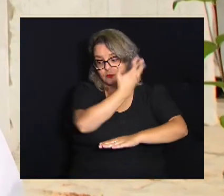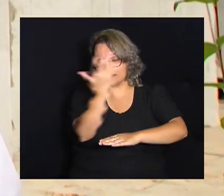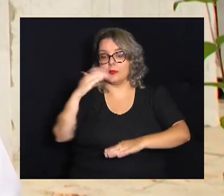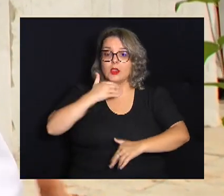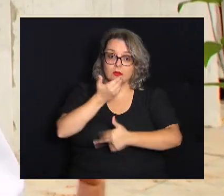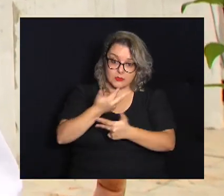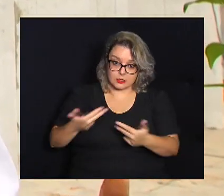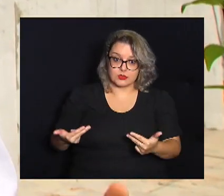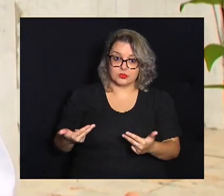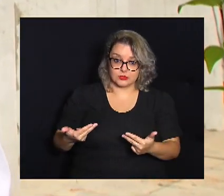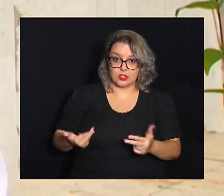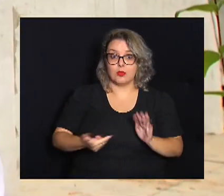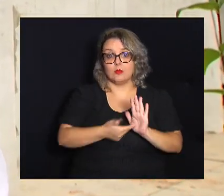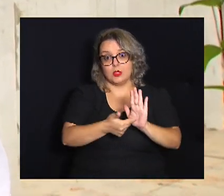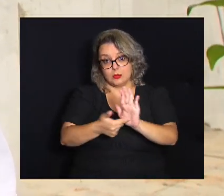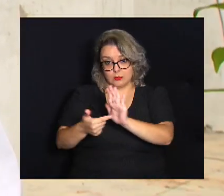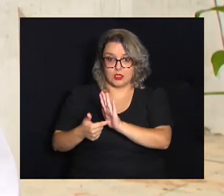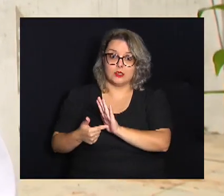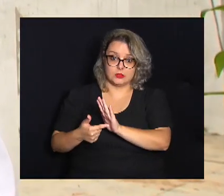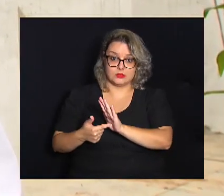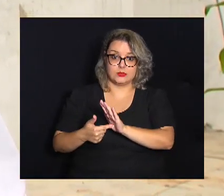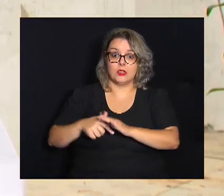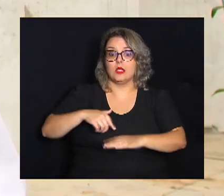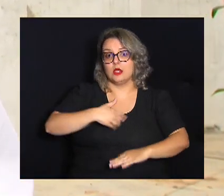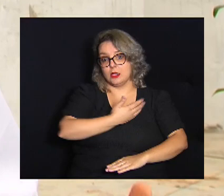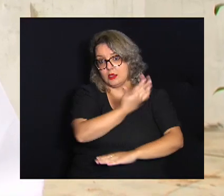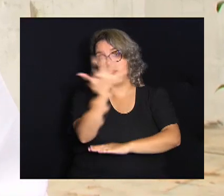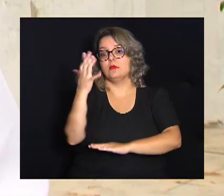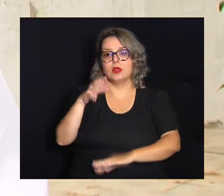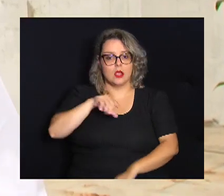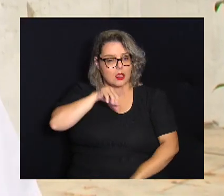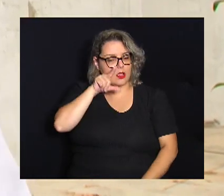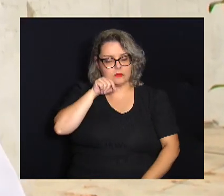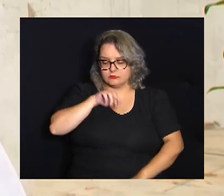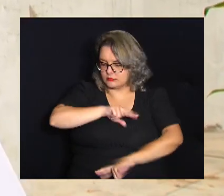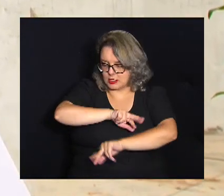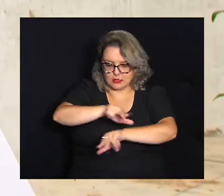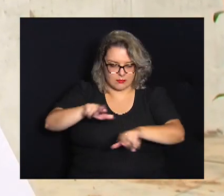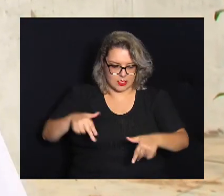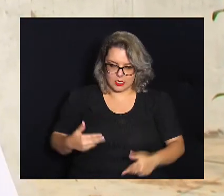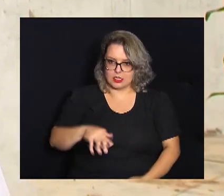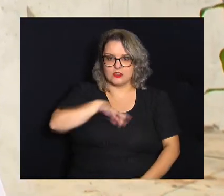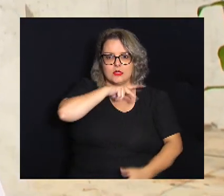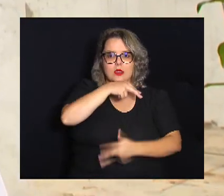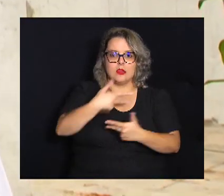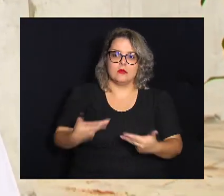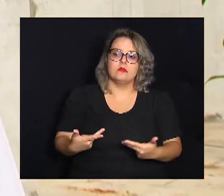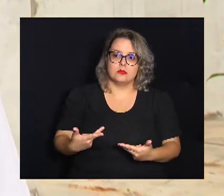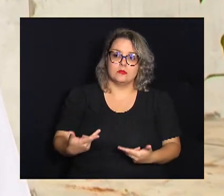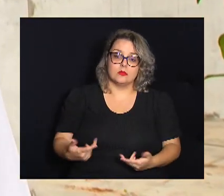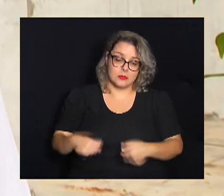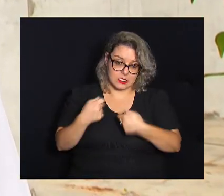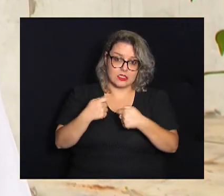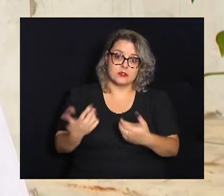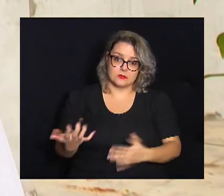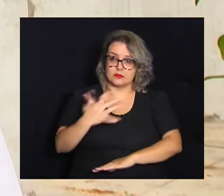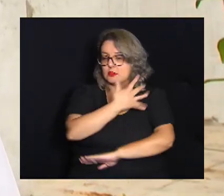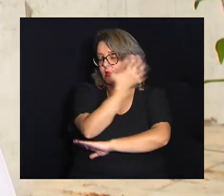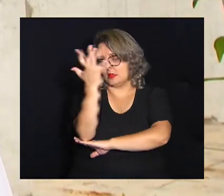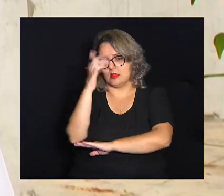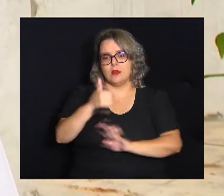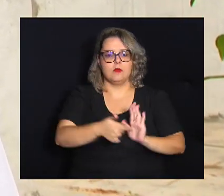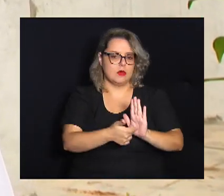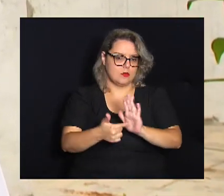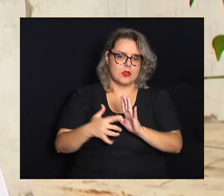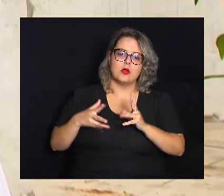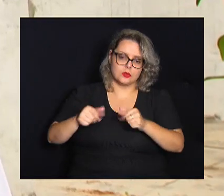para mostrar que as aves também se alimentam e outros pequenos mamíferos dessas árvores. Né? É para mostrar todos os